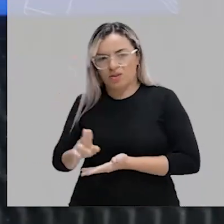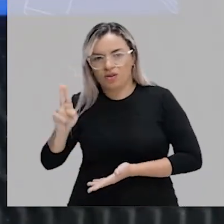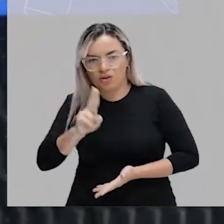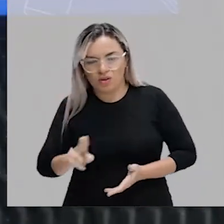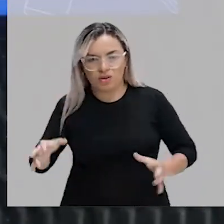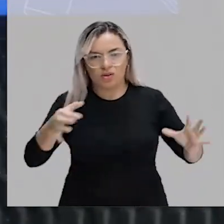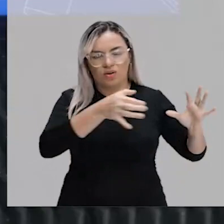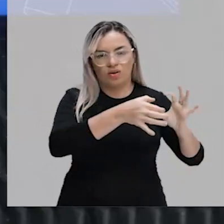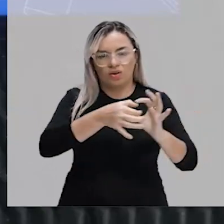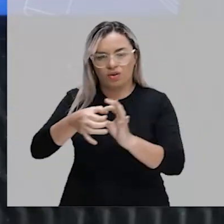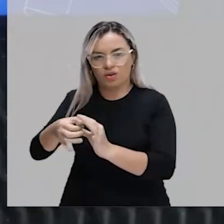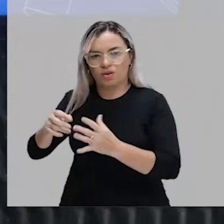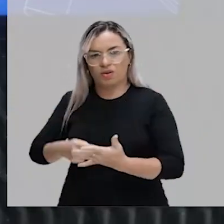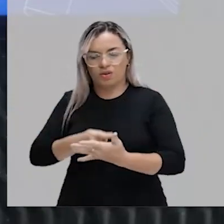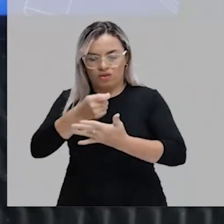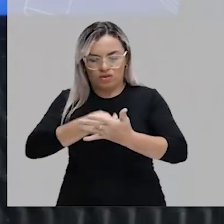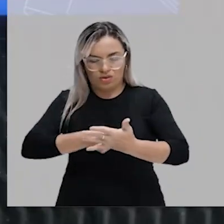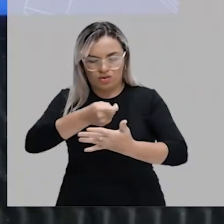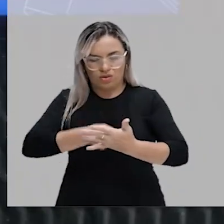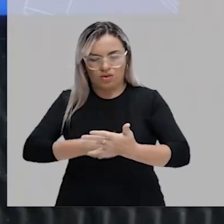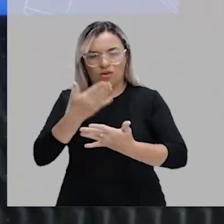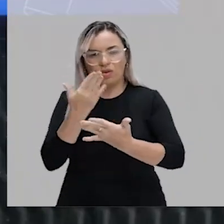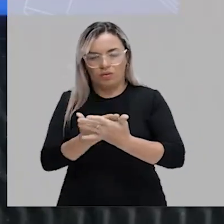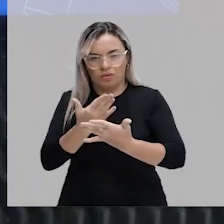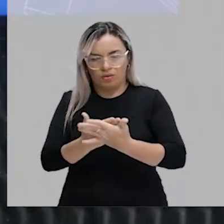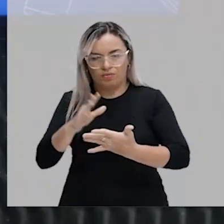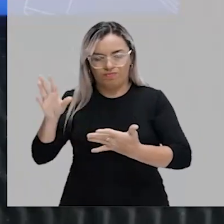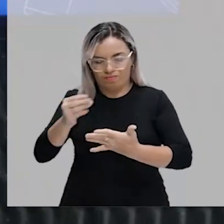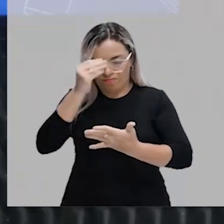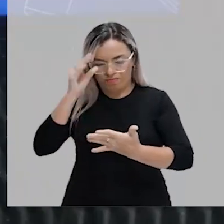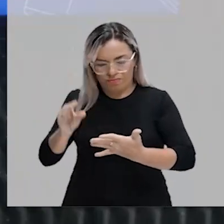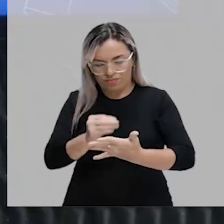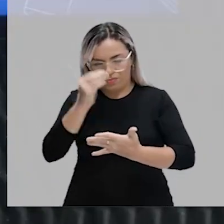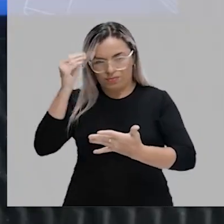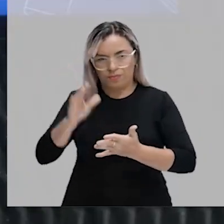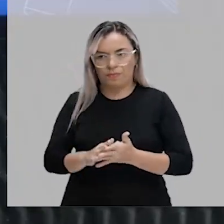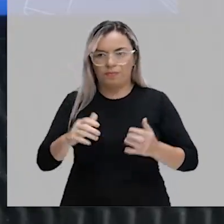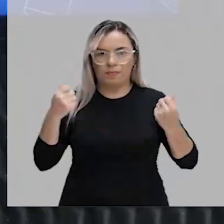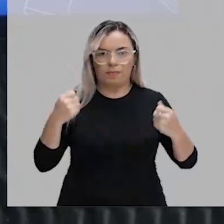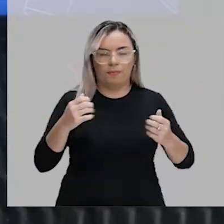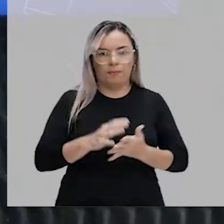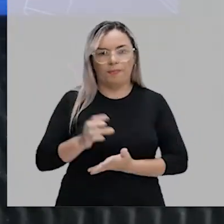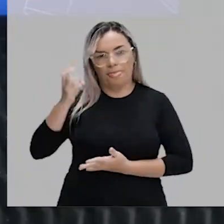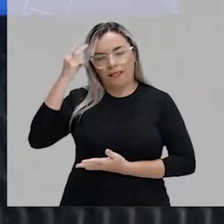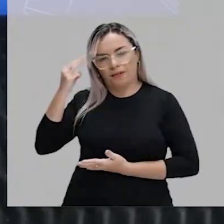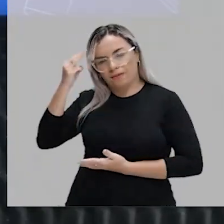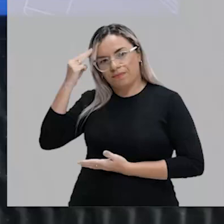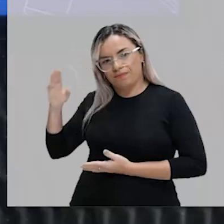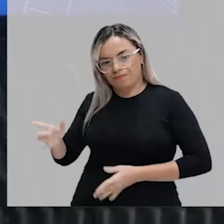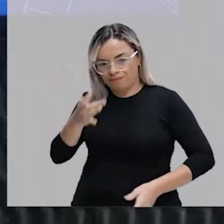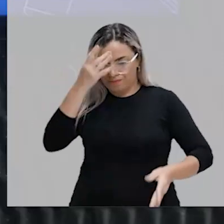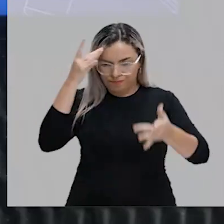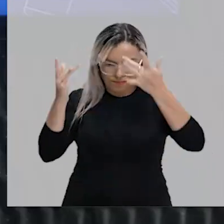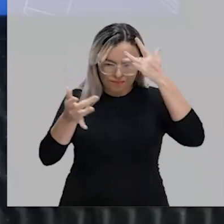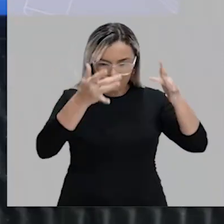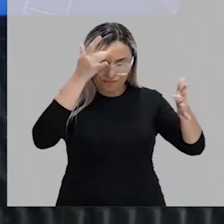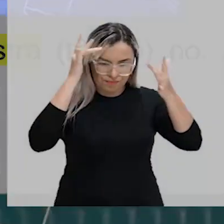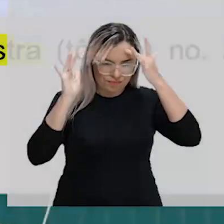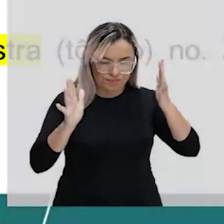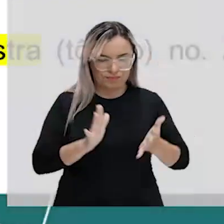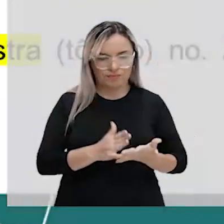contexto, tá? Do texto que você está estudando, mas que você precisa ter aqui, ó, gravadinho na cabeça, precisa,